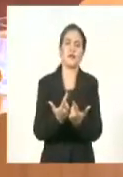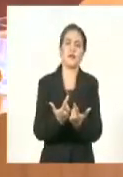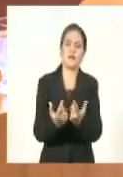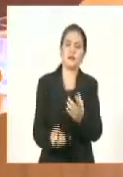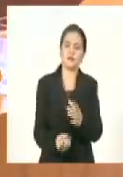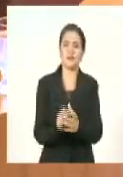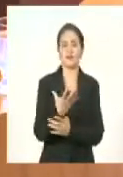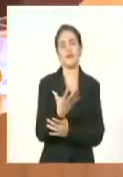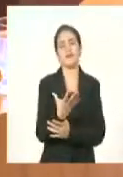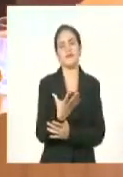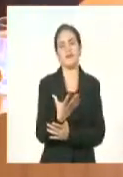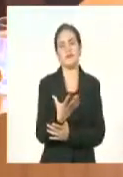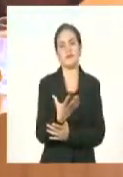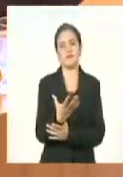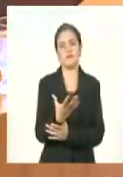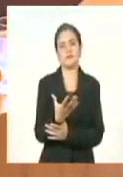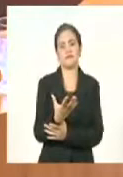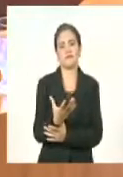Maranhão?